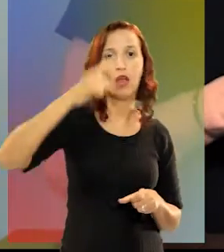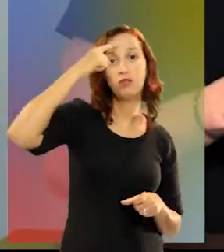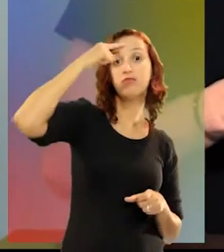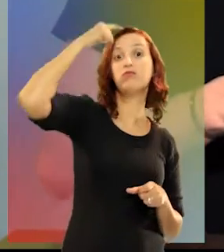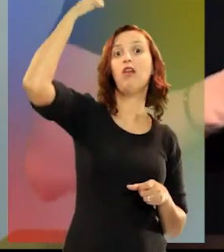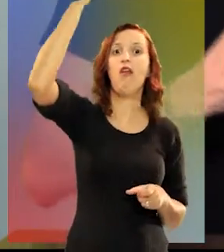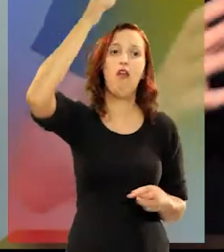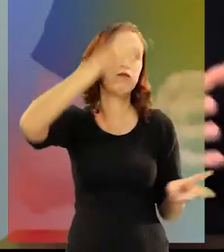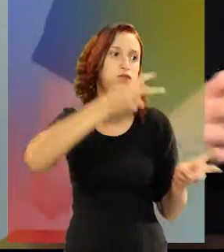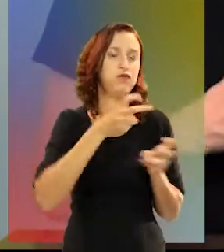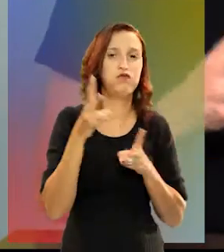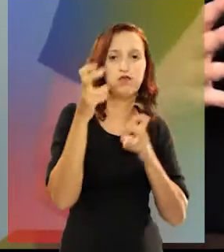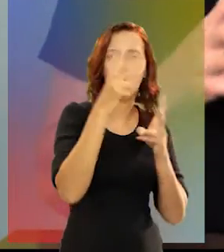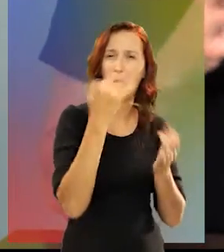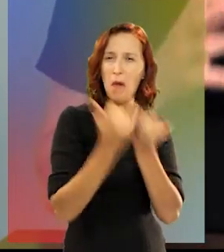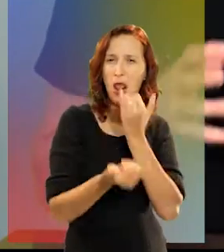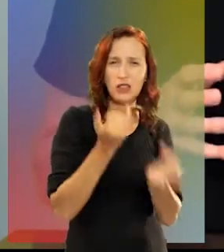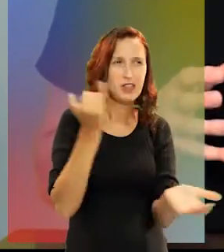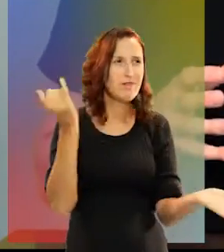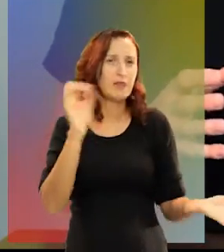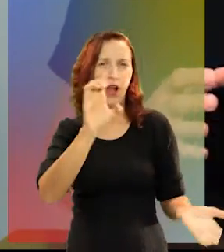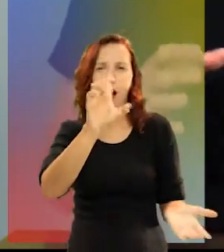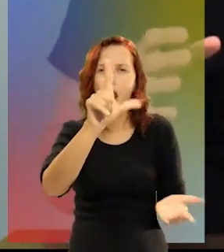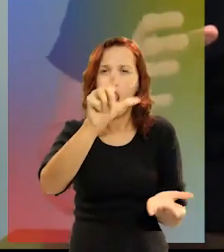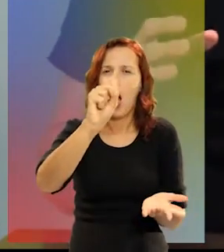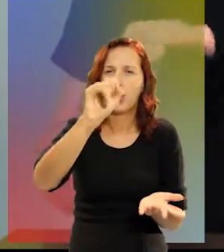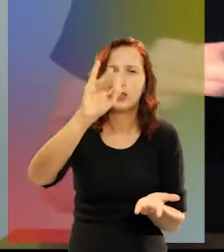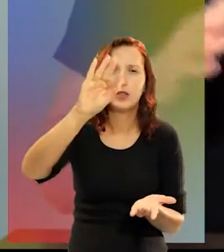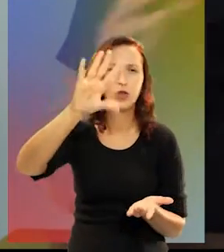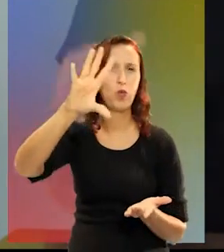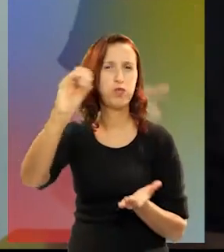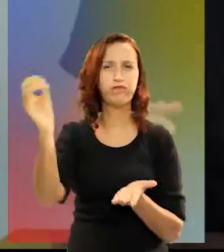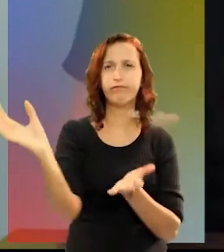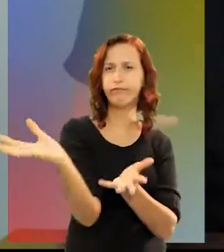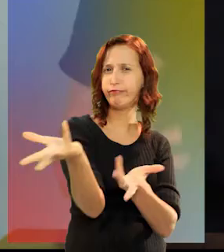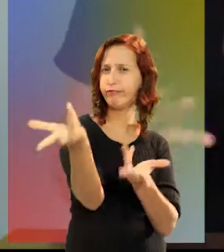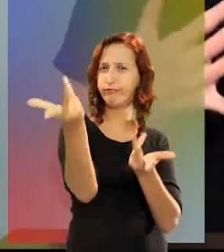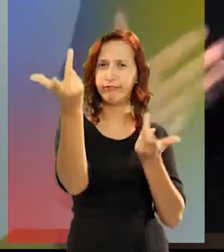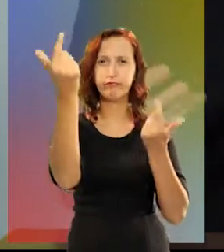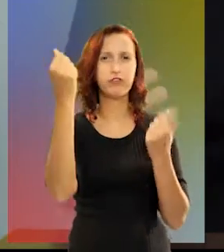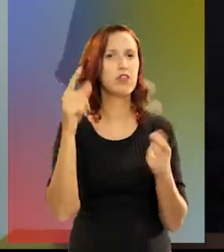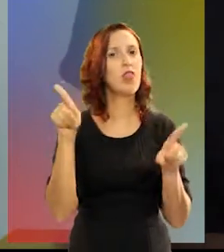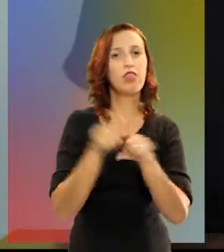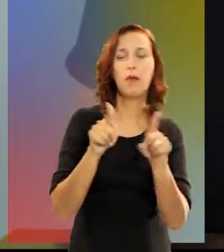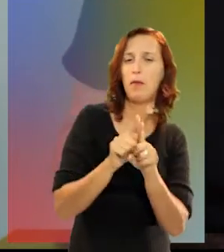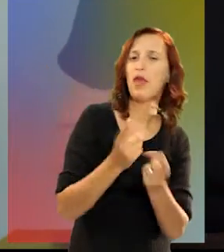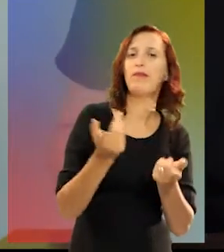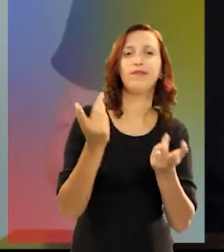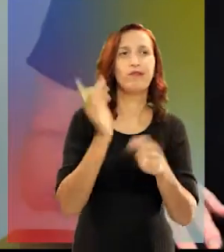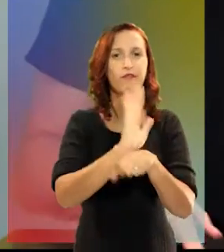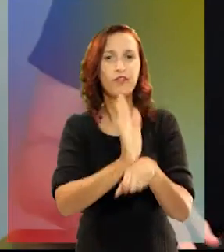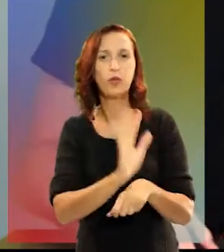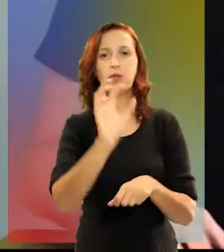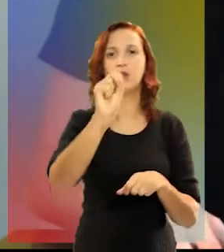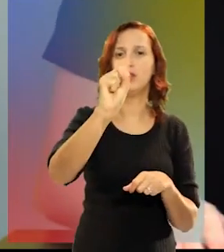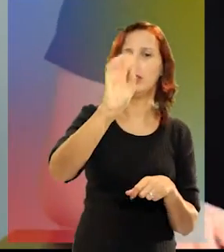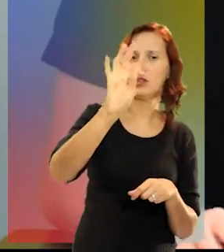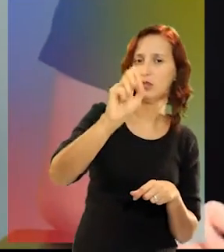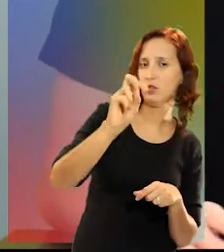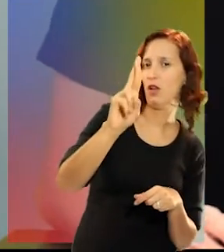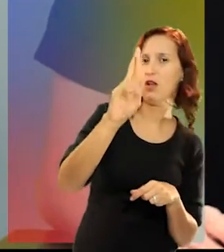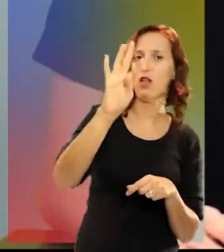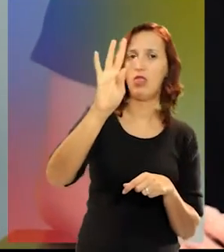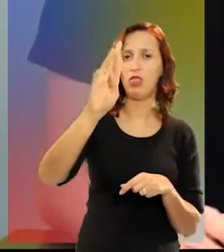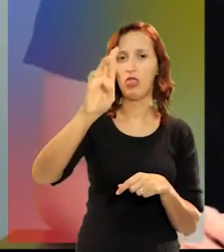ideia de você fazer uma opereta clássica, né? Porque todas as histórias, por exemplo, Star Trek, que é um pouco antes, aquelas ficções